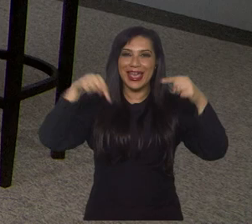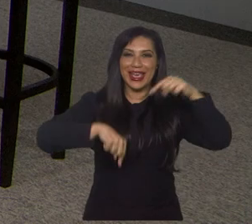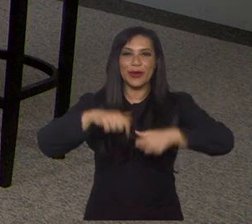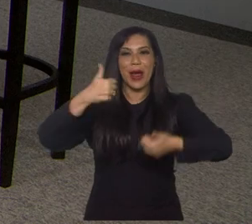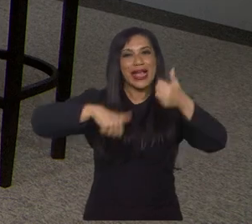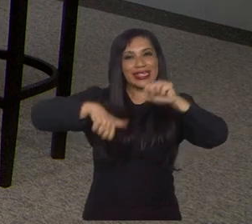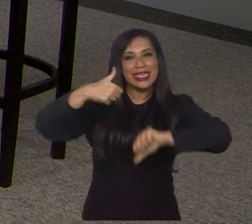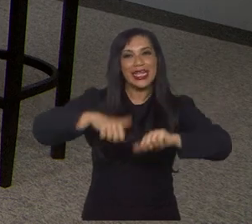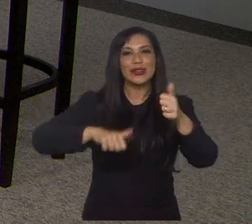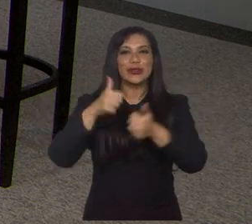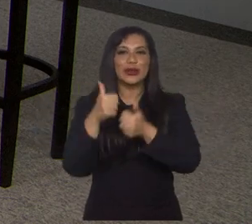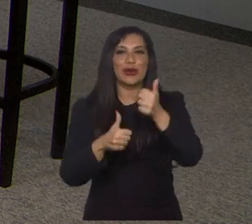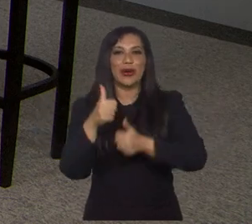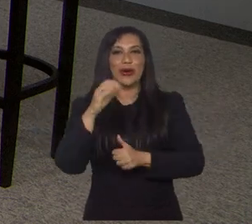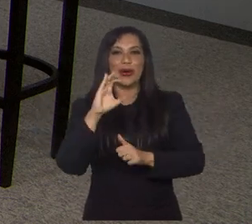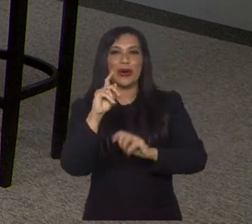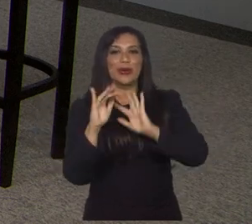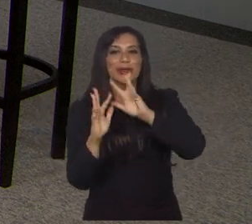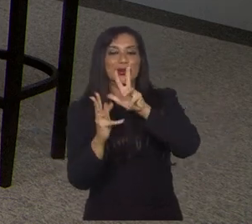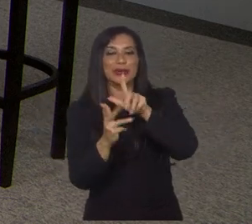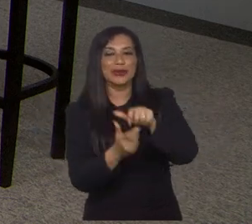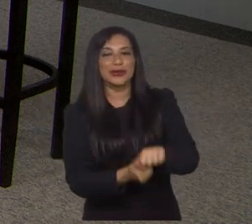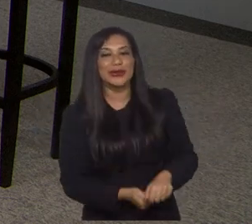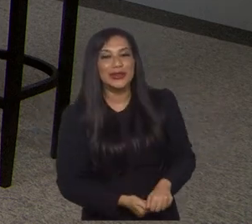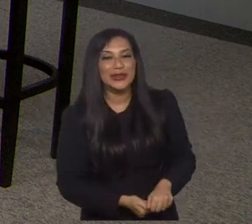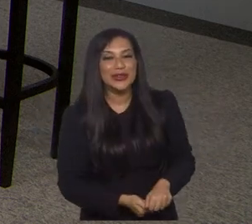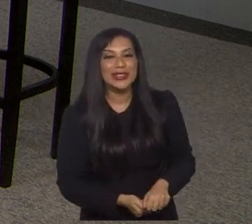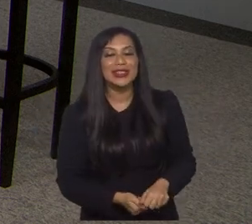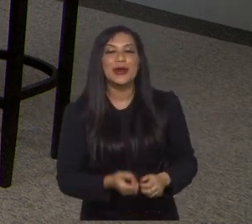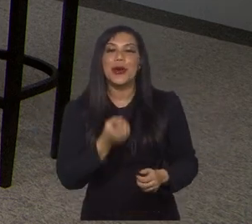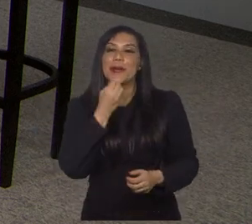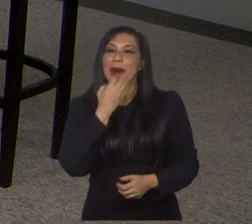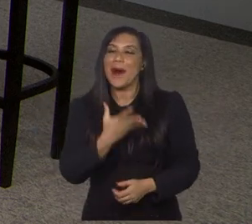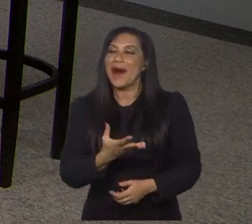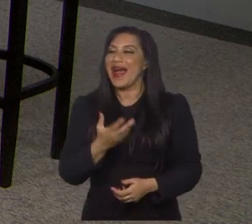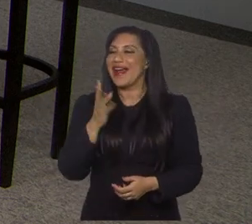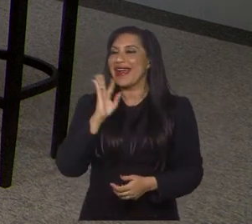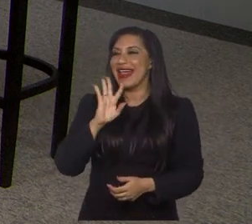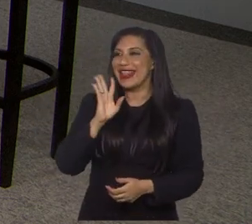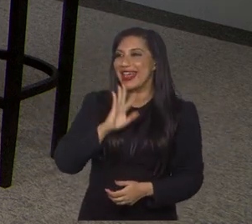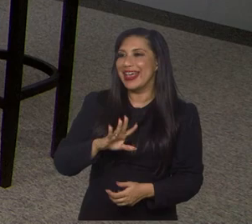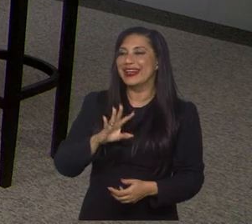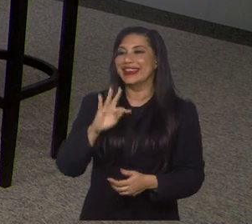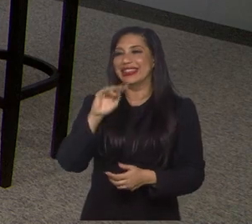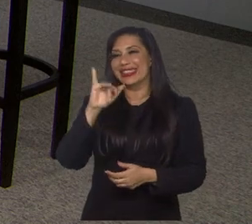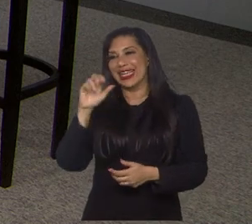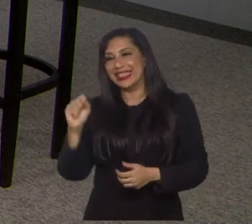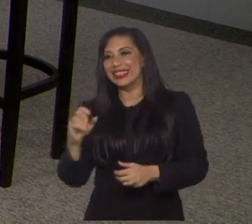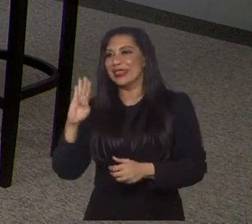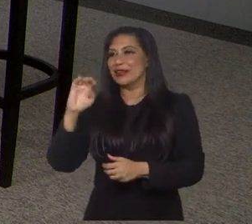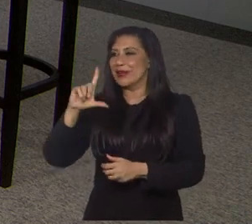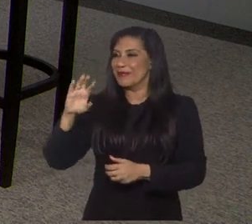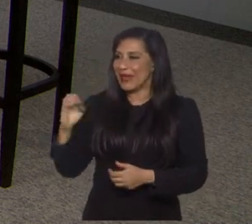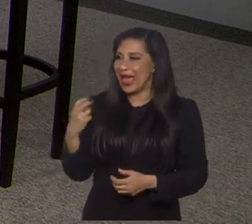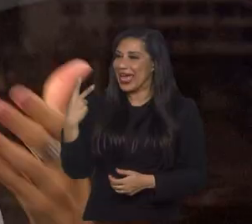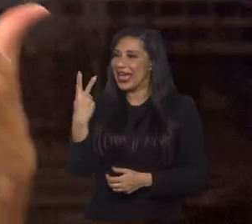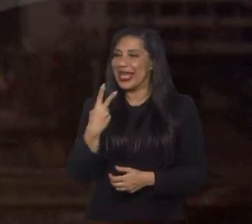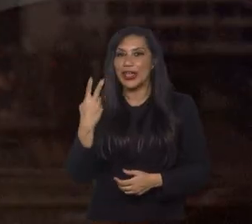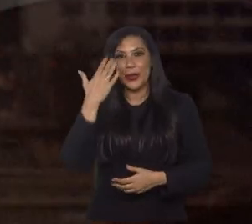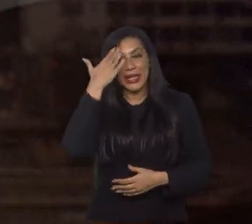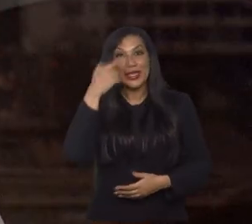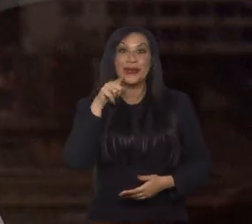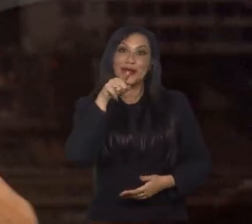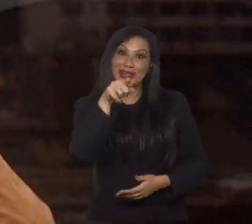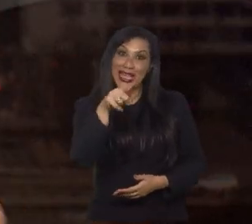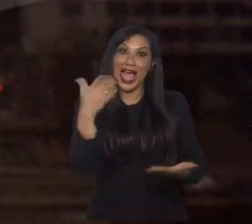participação de vocês, bela participação. Ai, que piada. Mas valeu pra caramba, Thaís. Valeu a parceria. Muito obrigada. E para